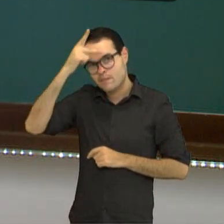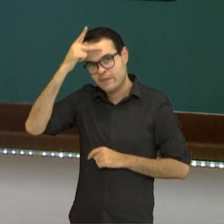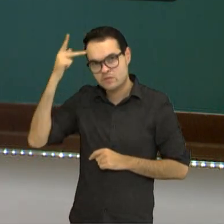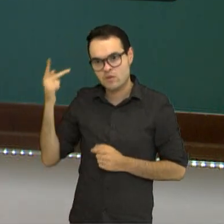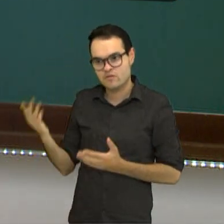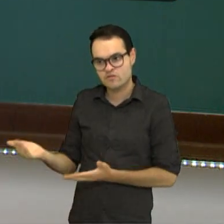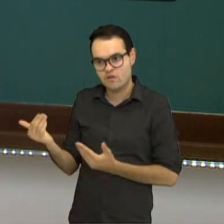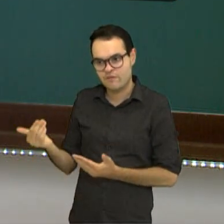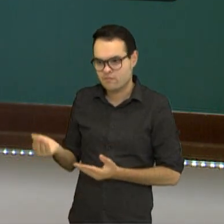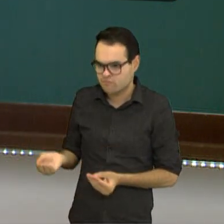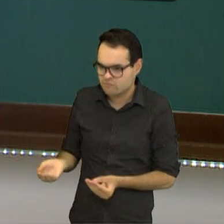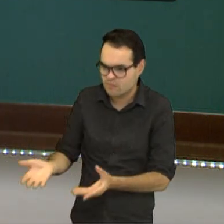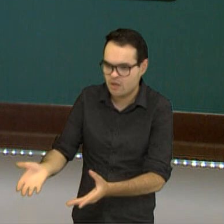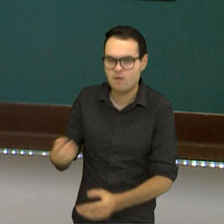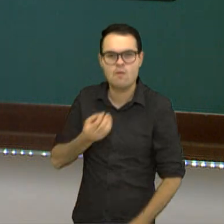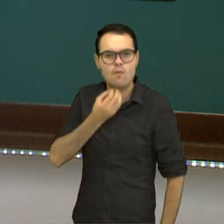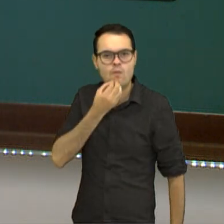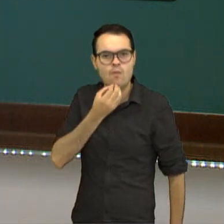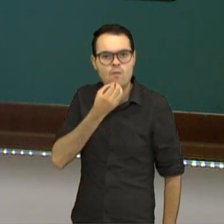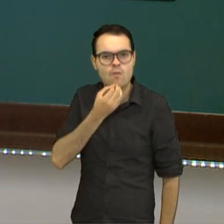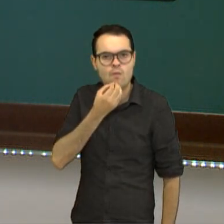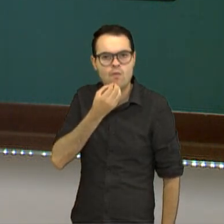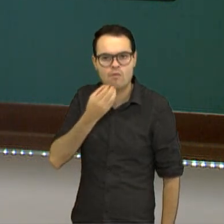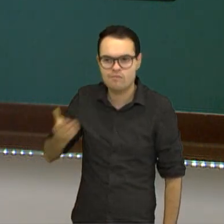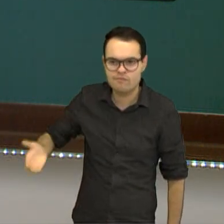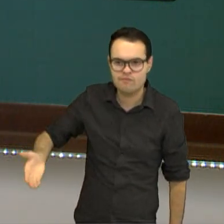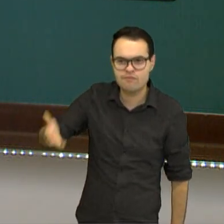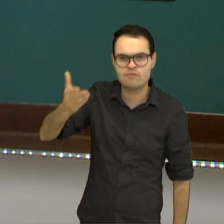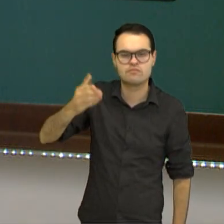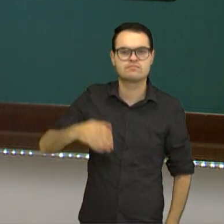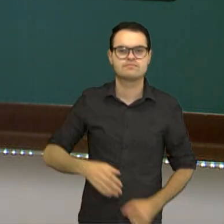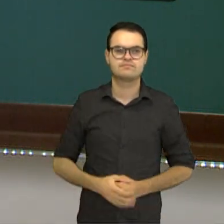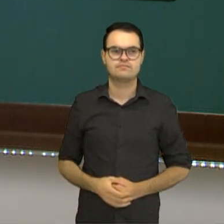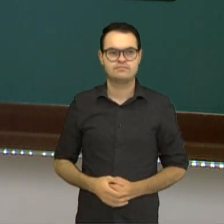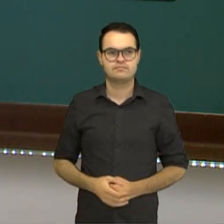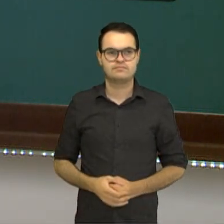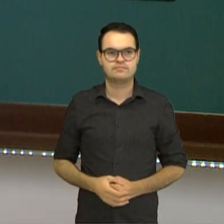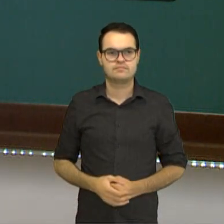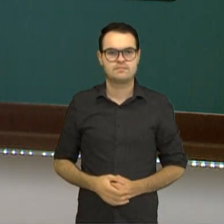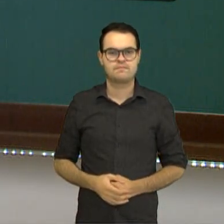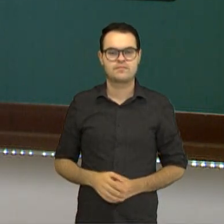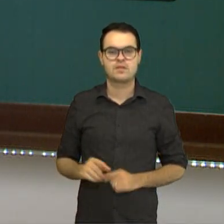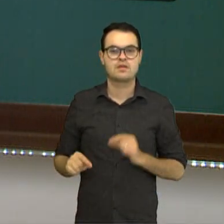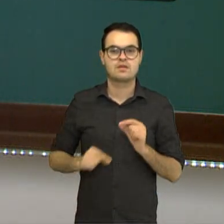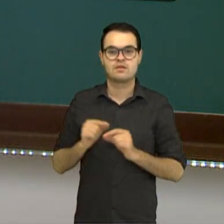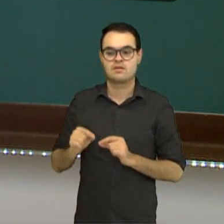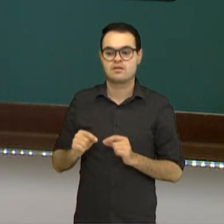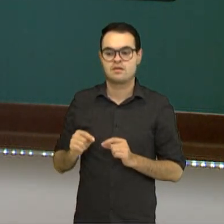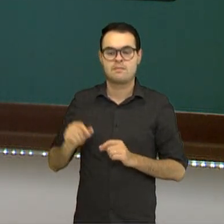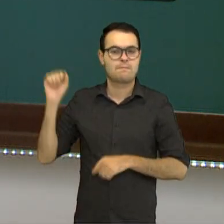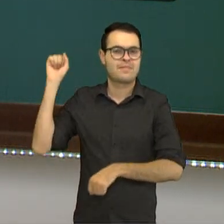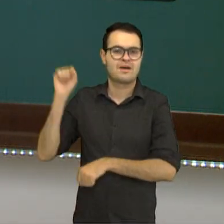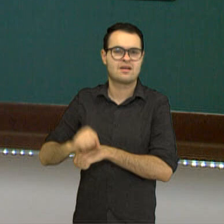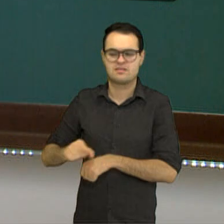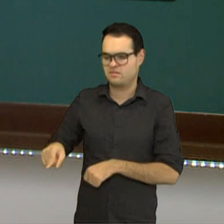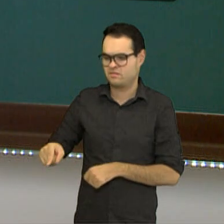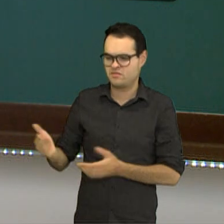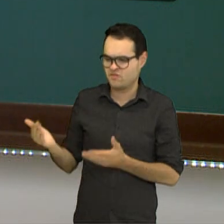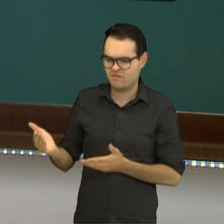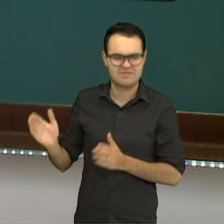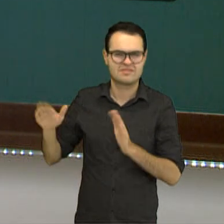ter oportunidades. We need to stop infantilizing, parar de infantilizá-las,